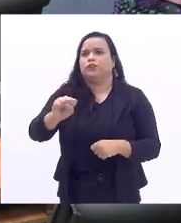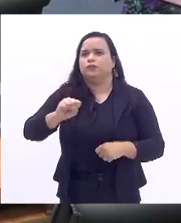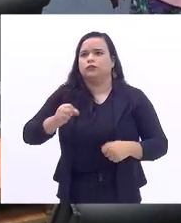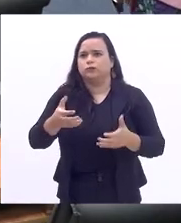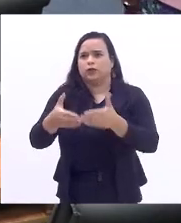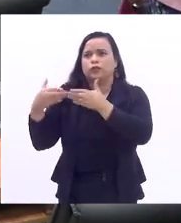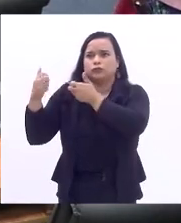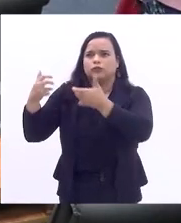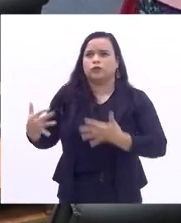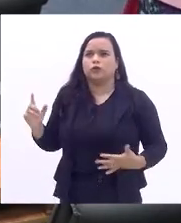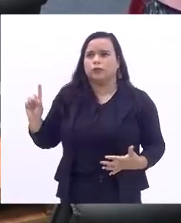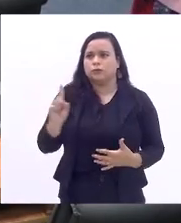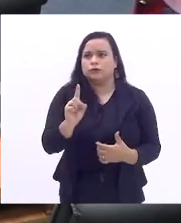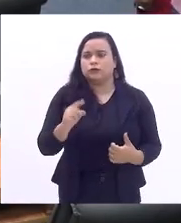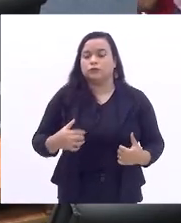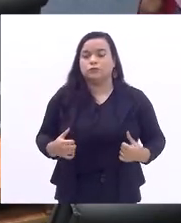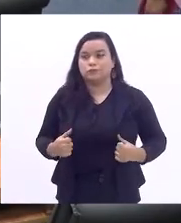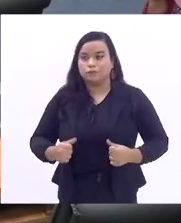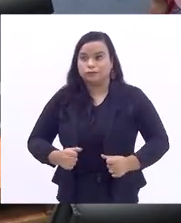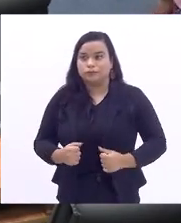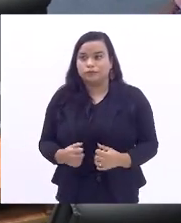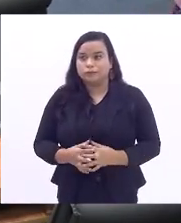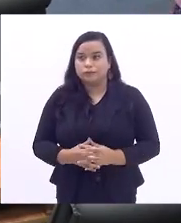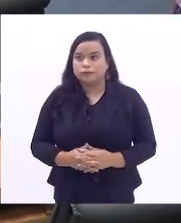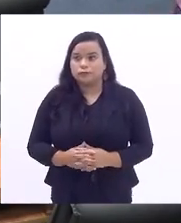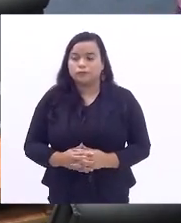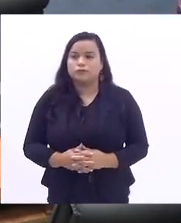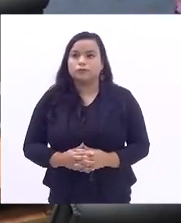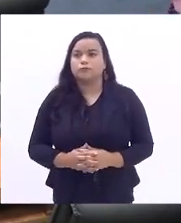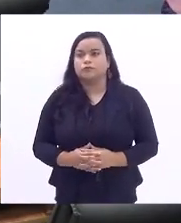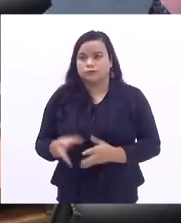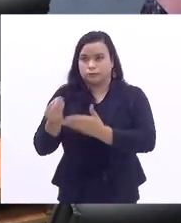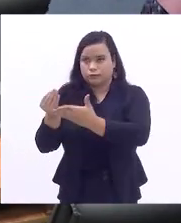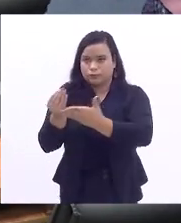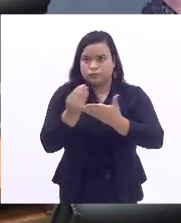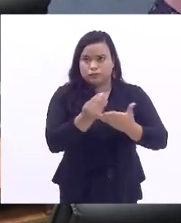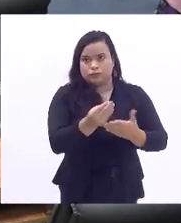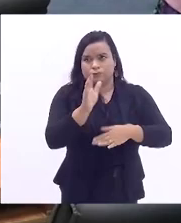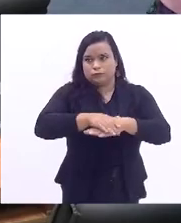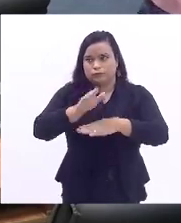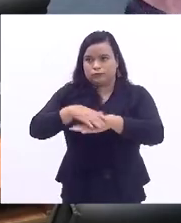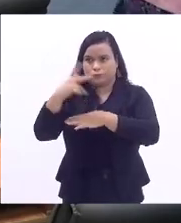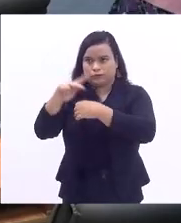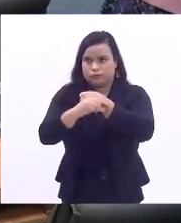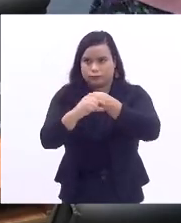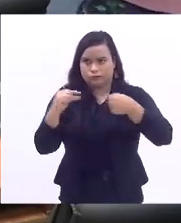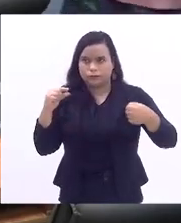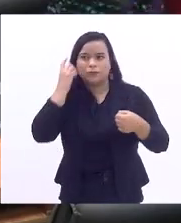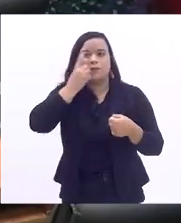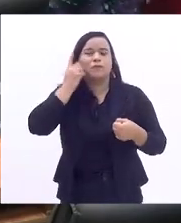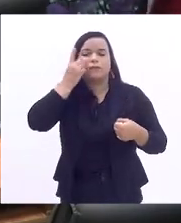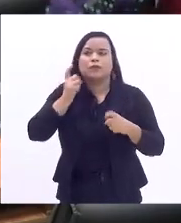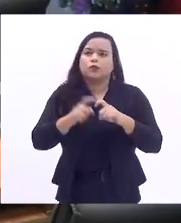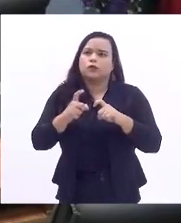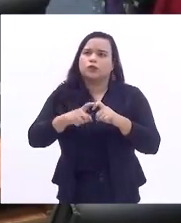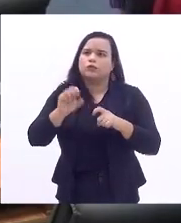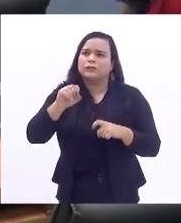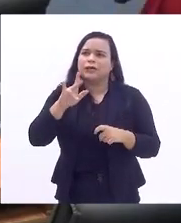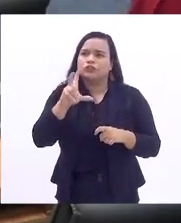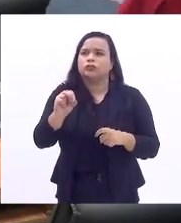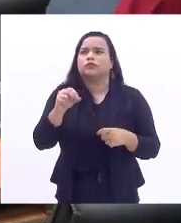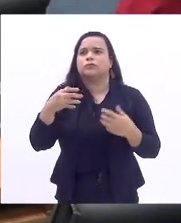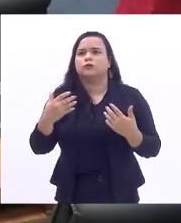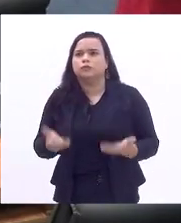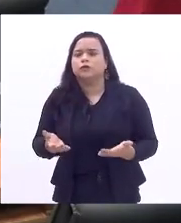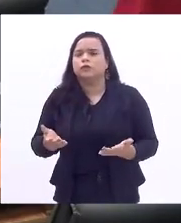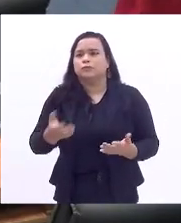que estão seu presente tá vou conceder ele que ele autor Deputado Doutor Sérgio aí o